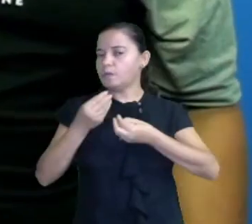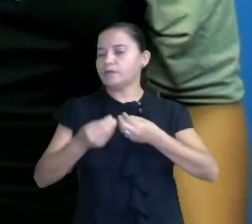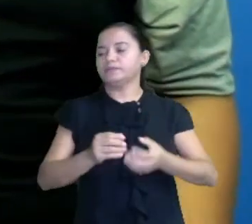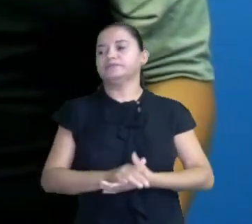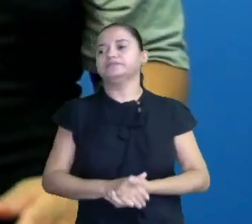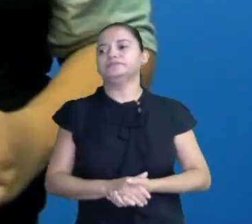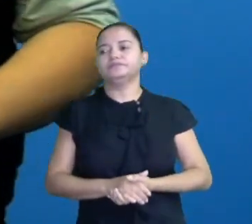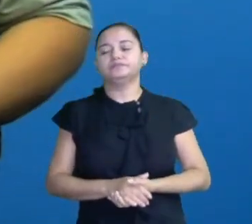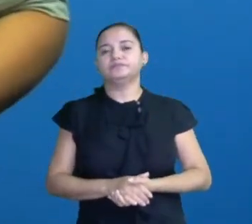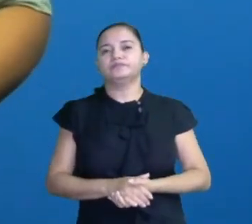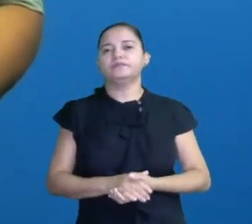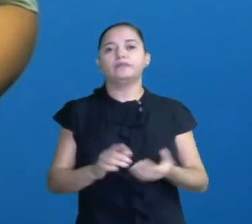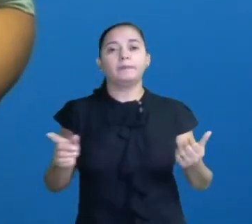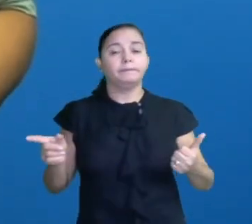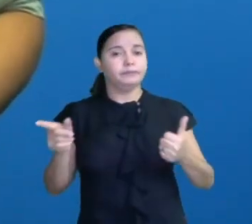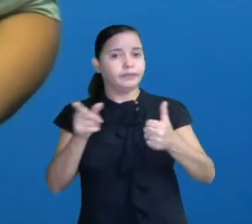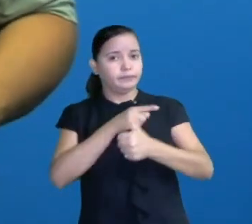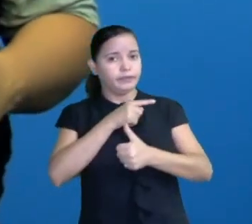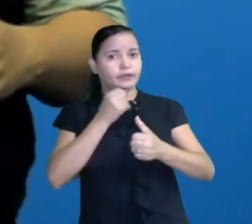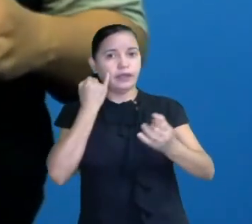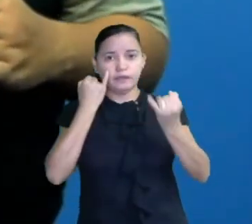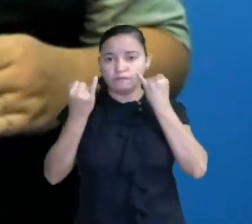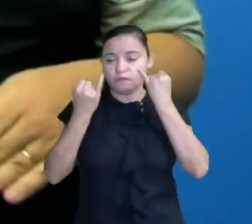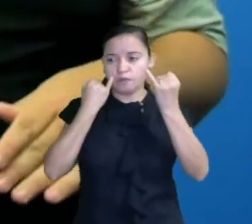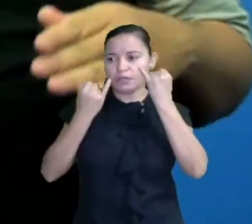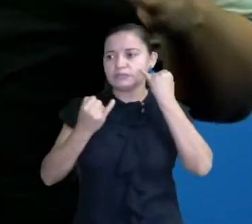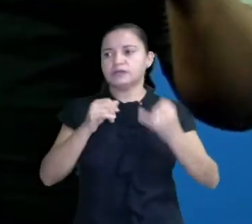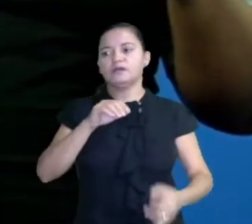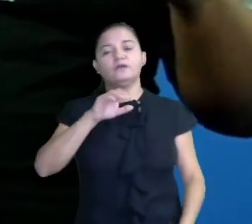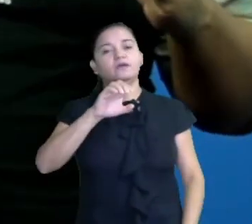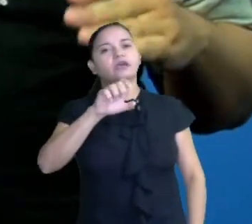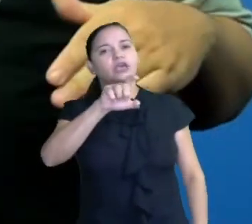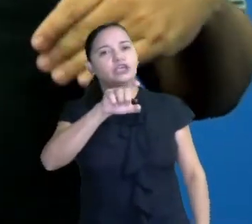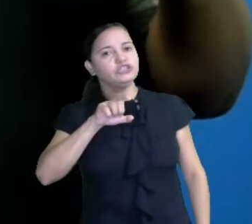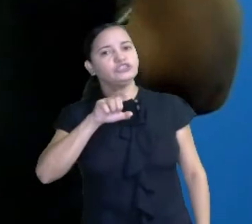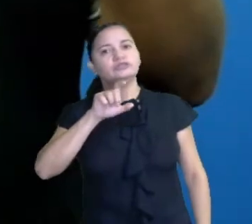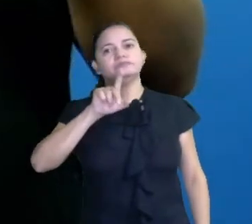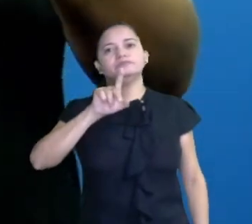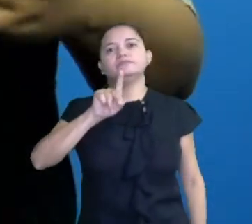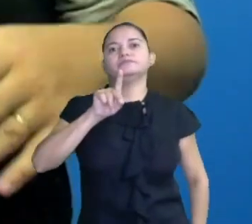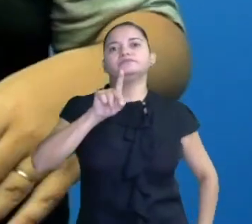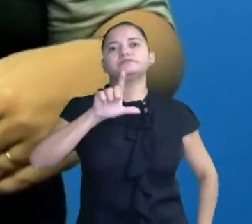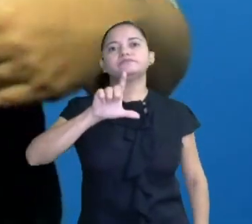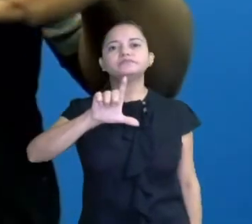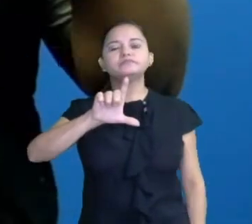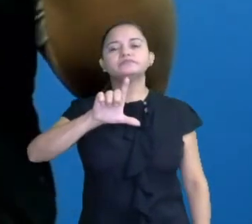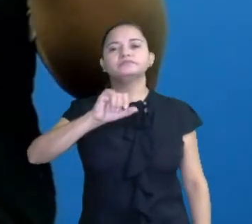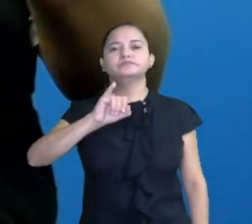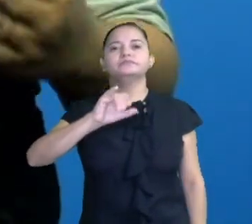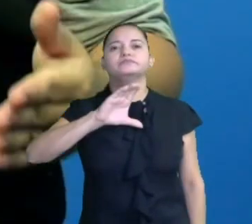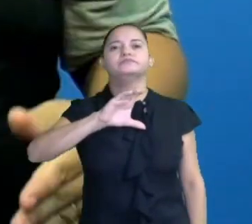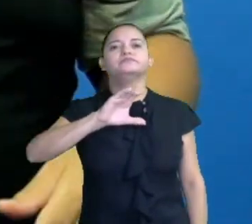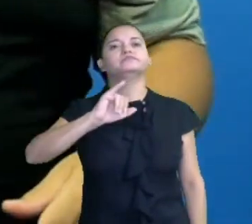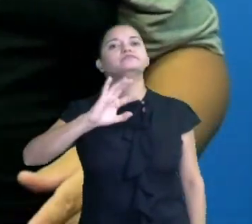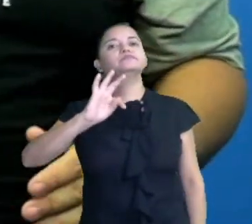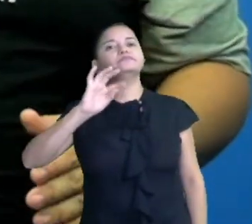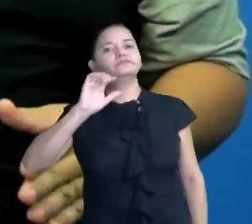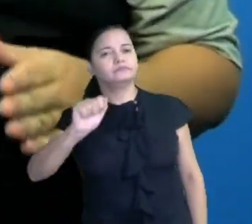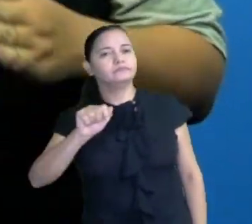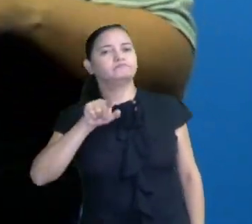primeira informação explícita, ela é utilizada quando você quer conseguir, né,